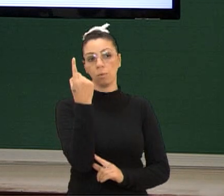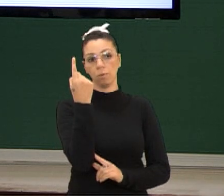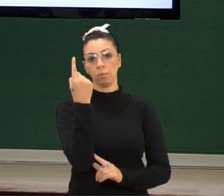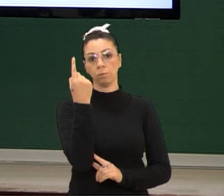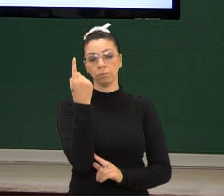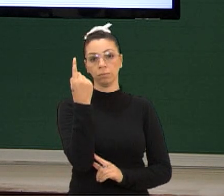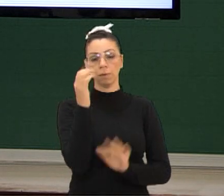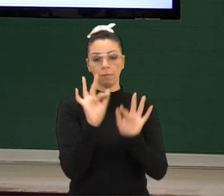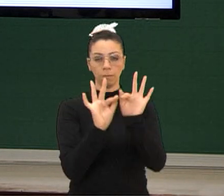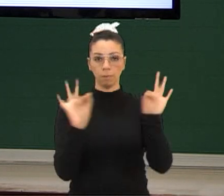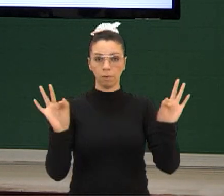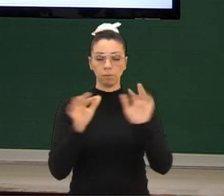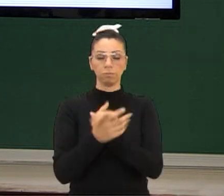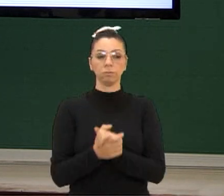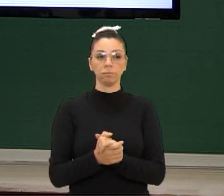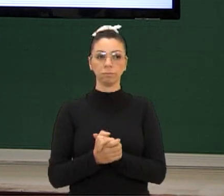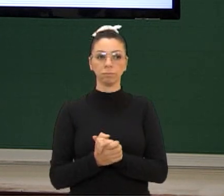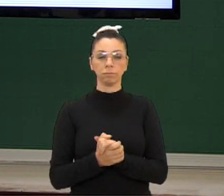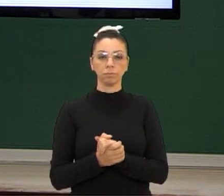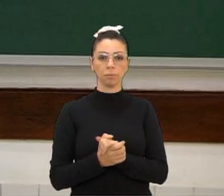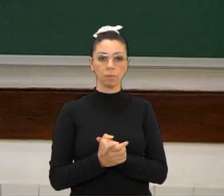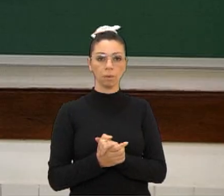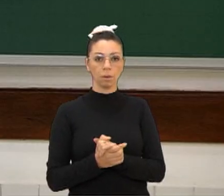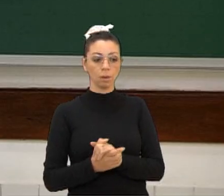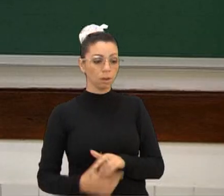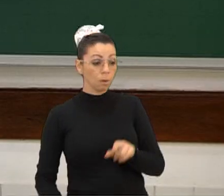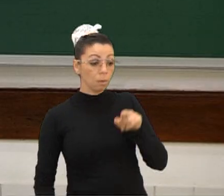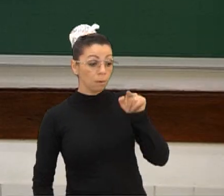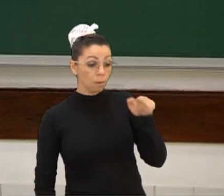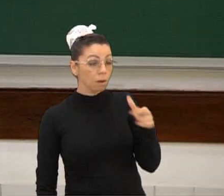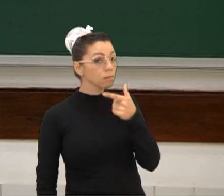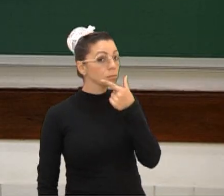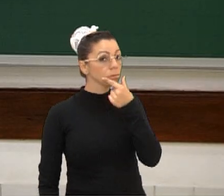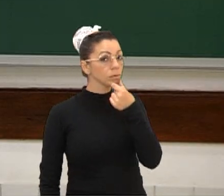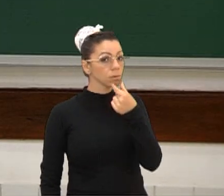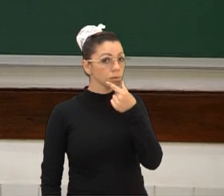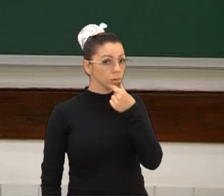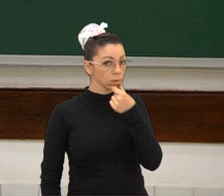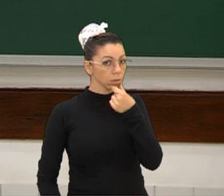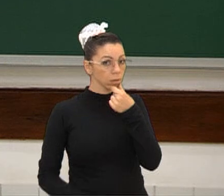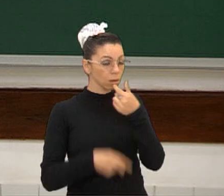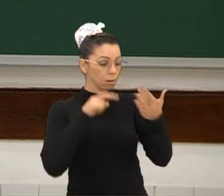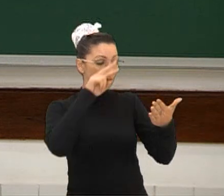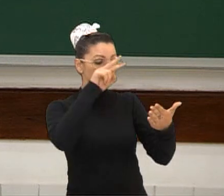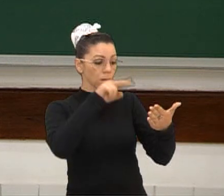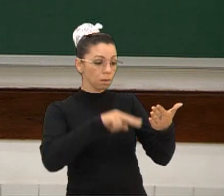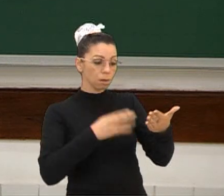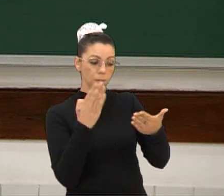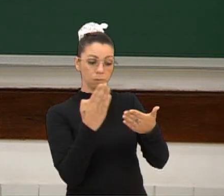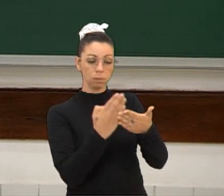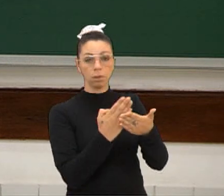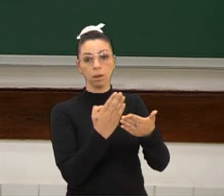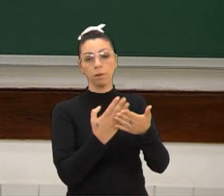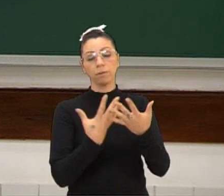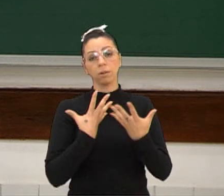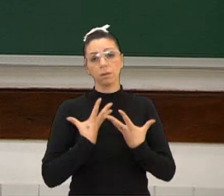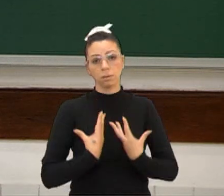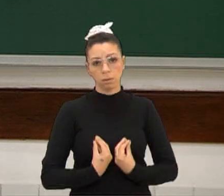eu vou ter, ele leu o livro cansado. Então eu tenho a ação. Qual é a ação que